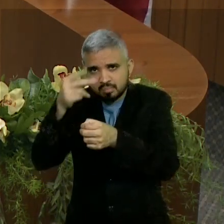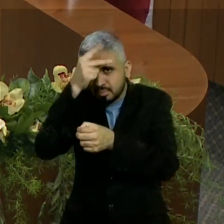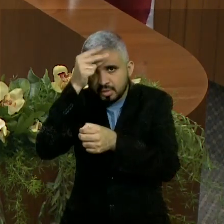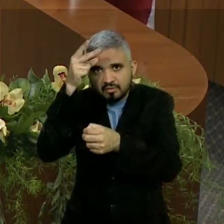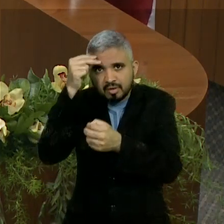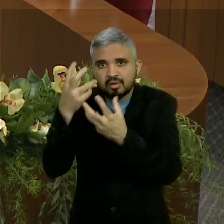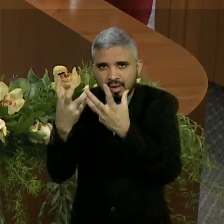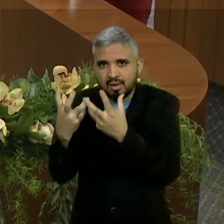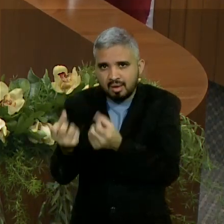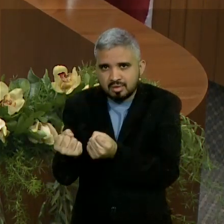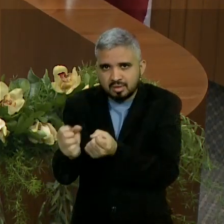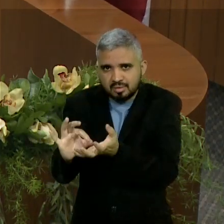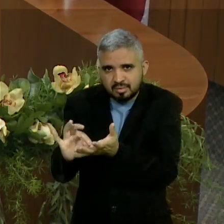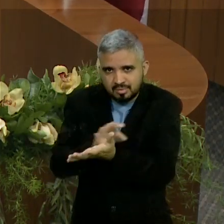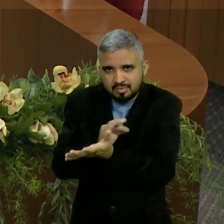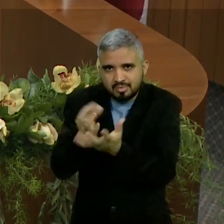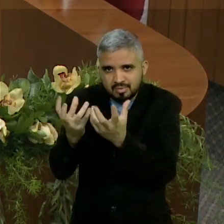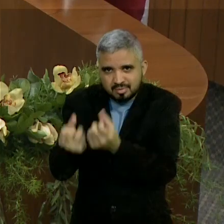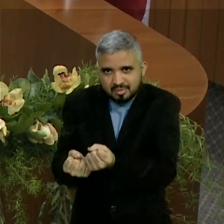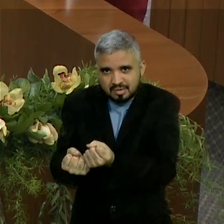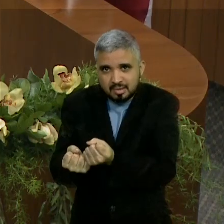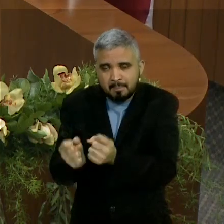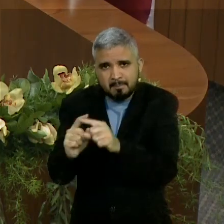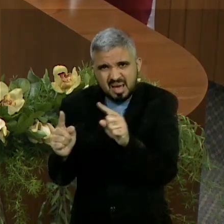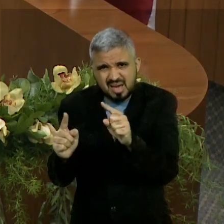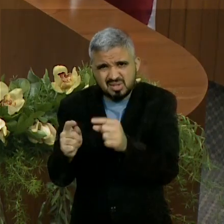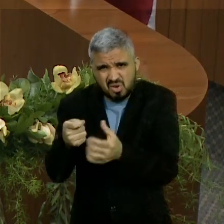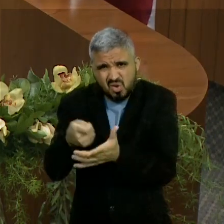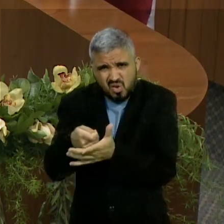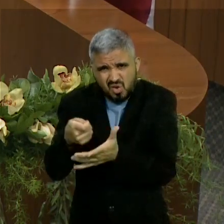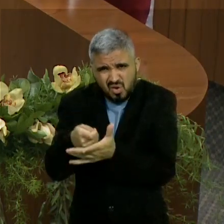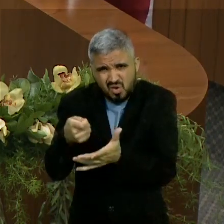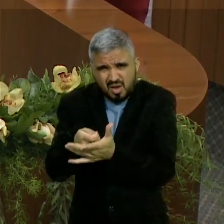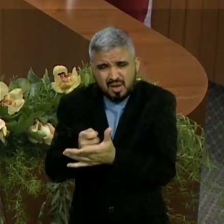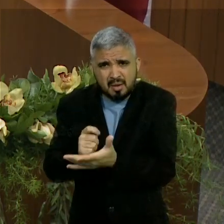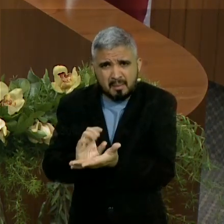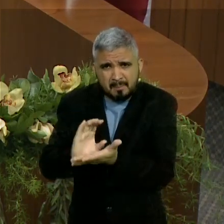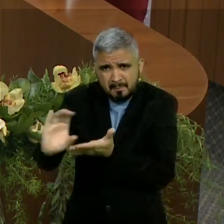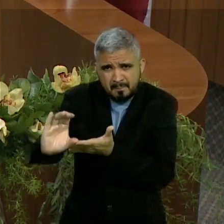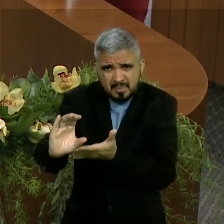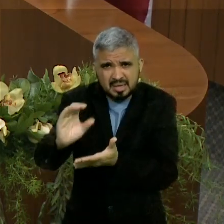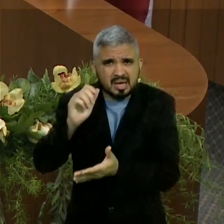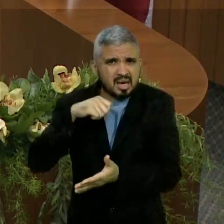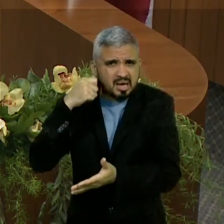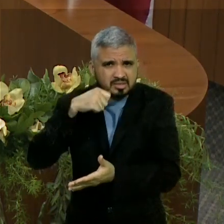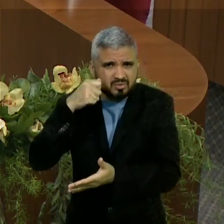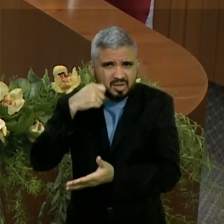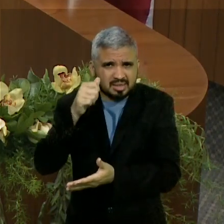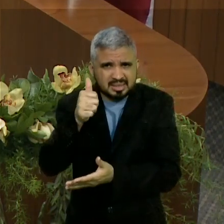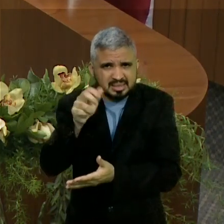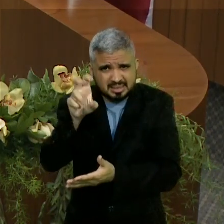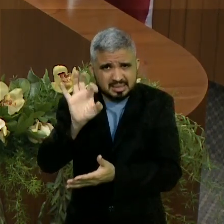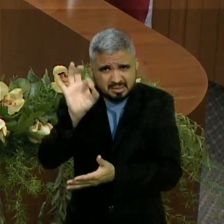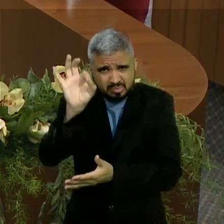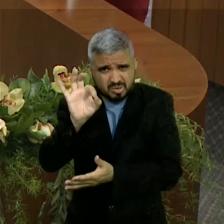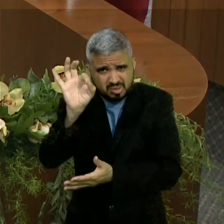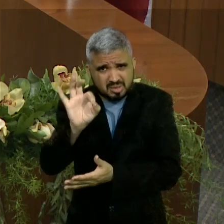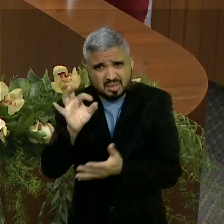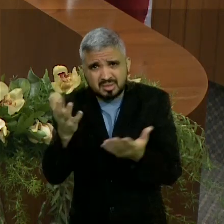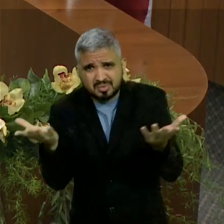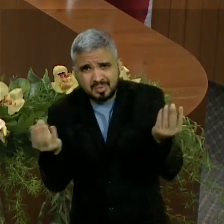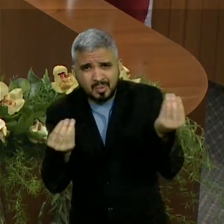15% de honorários advocatícios que sinceramente não me parecem devidos então muito